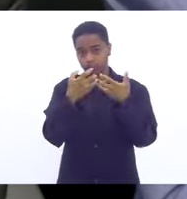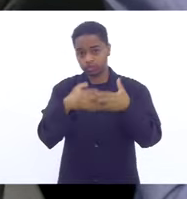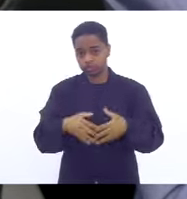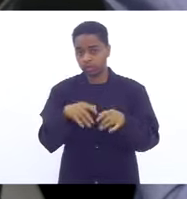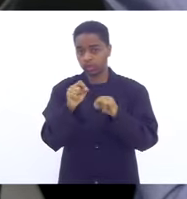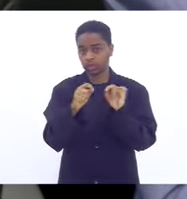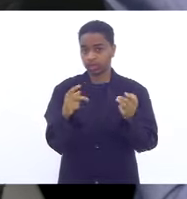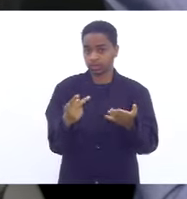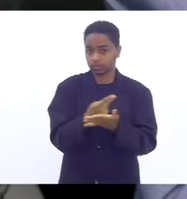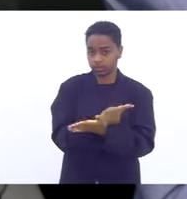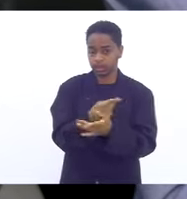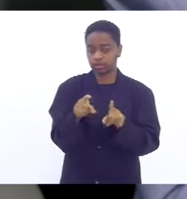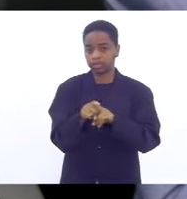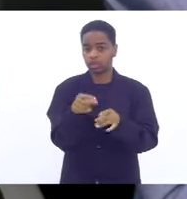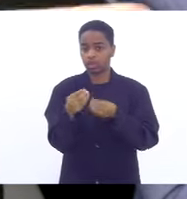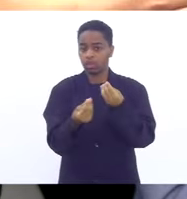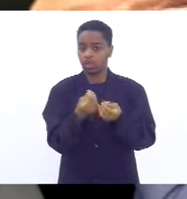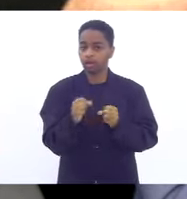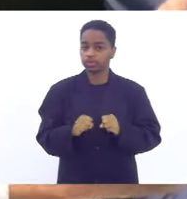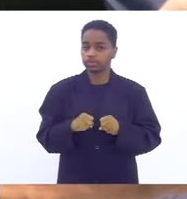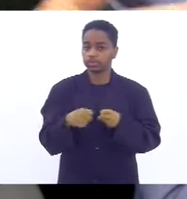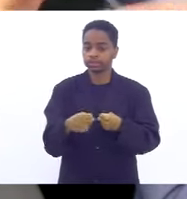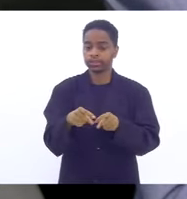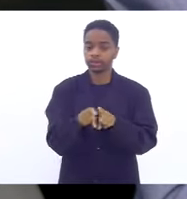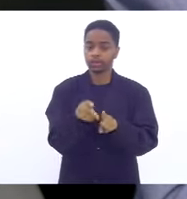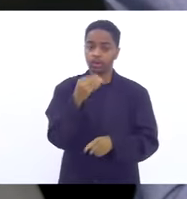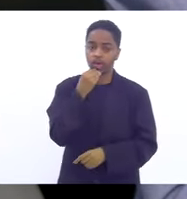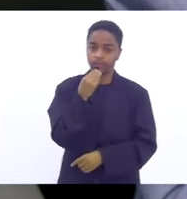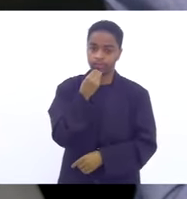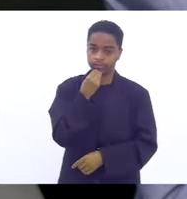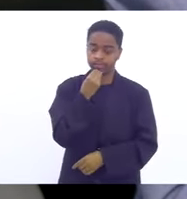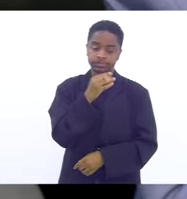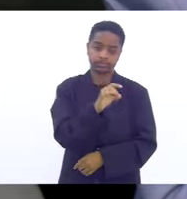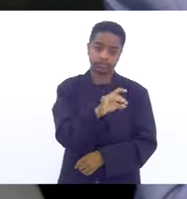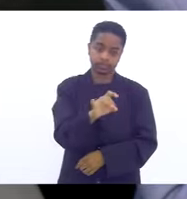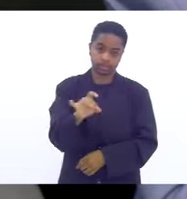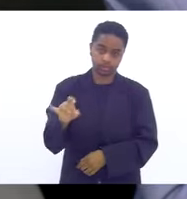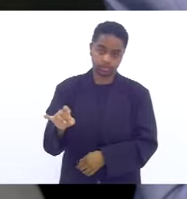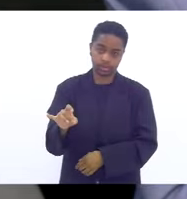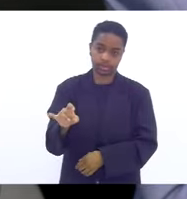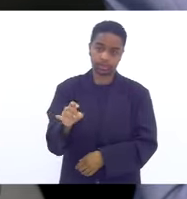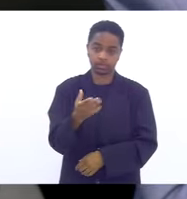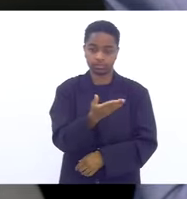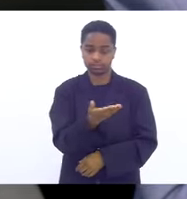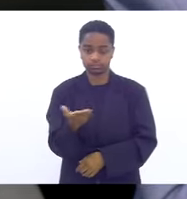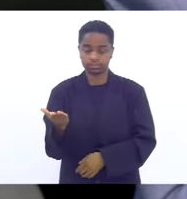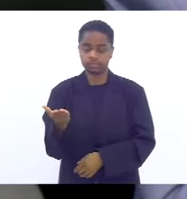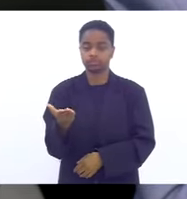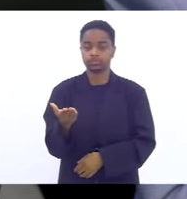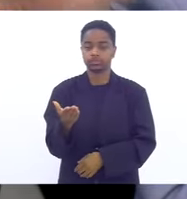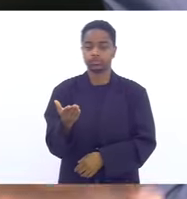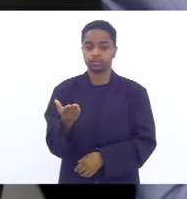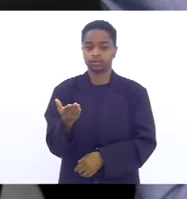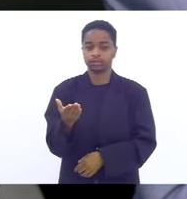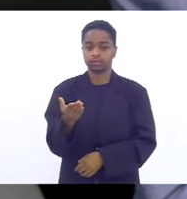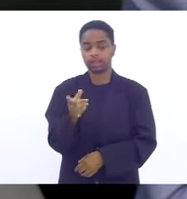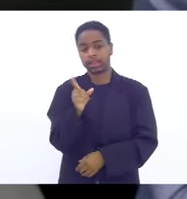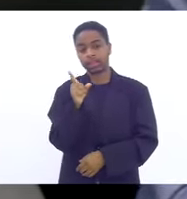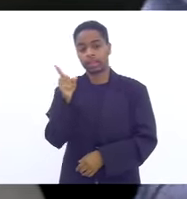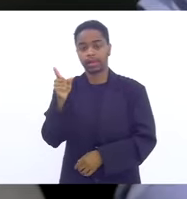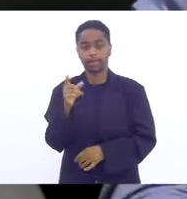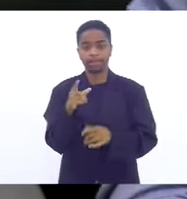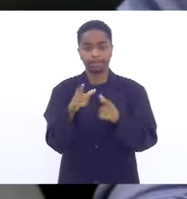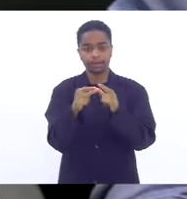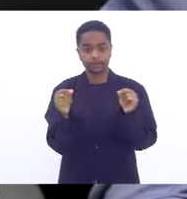do que acontece, do esforço que está sendo feito, e, obviamente, cada um e cada qual aqui com seus pares lá em Brasília, que